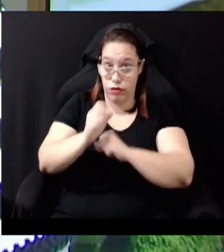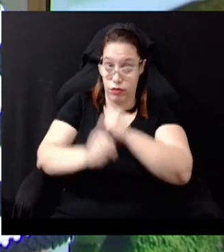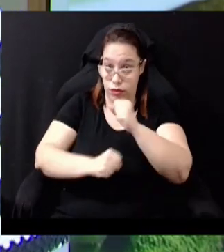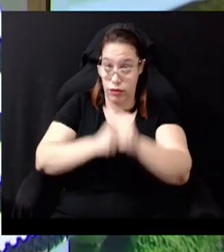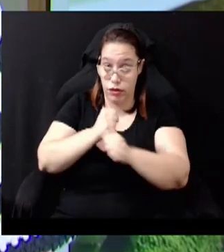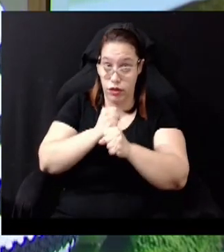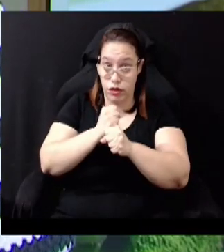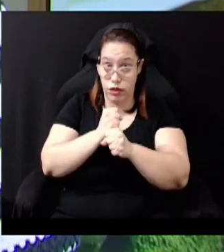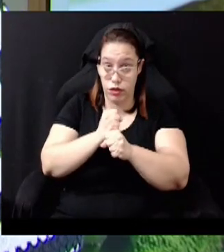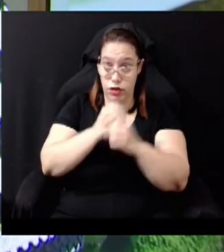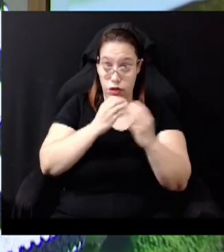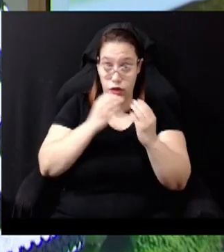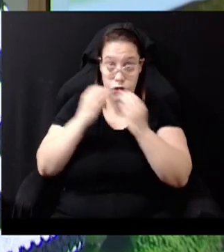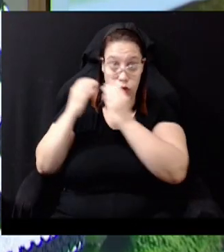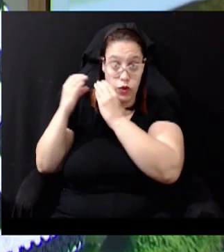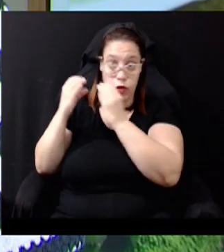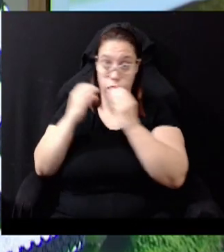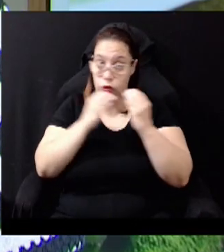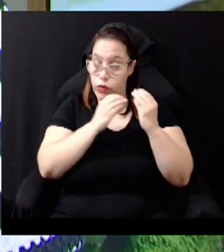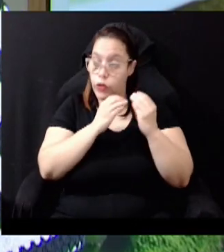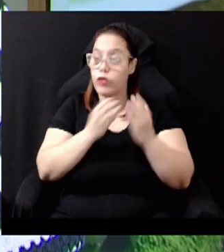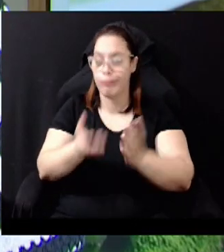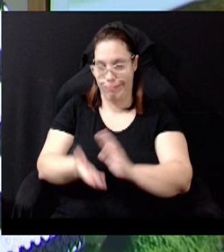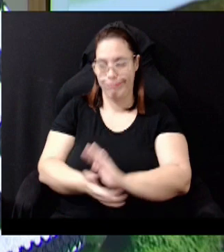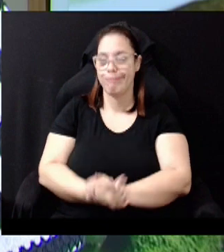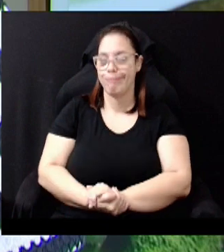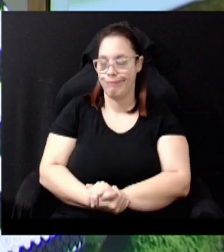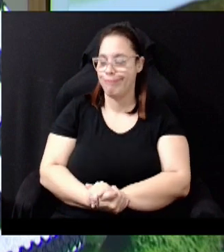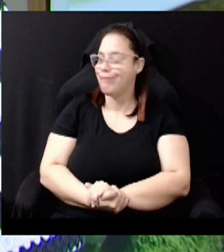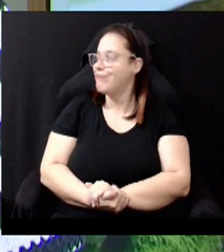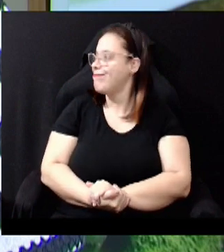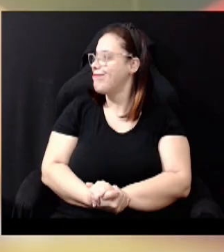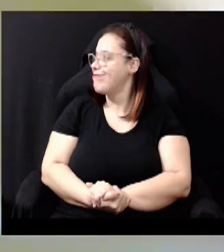alimentos com menor valor calórico.